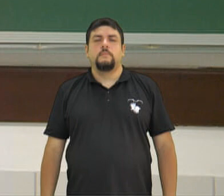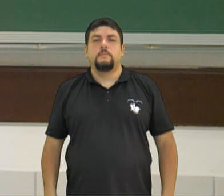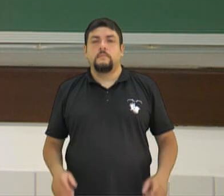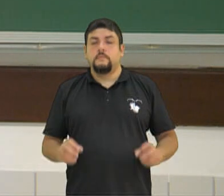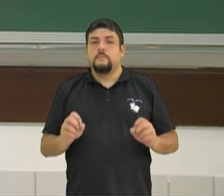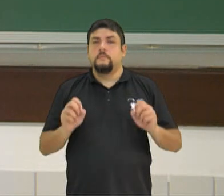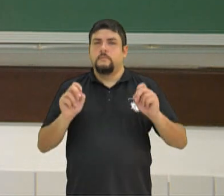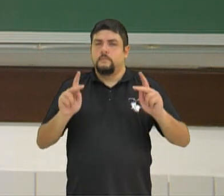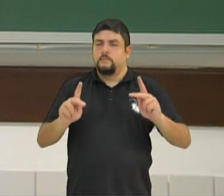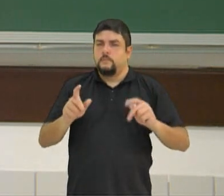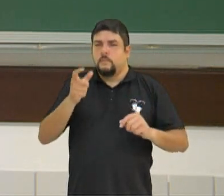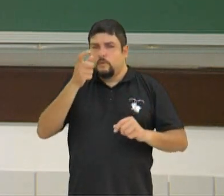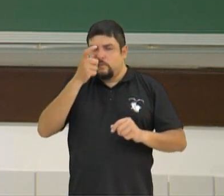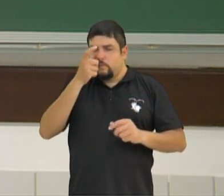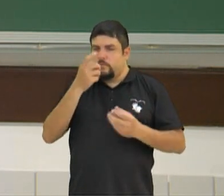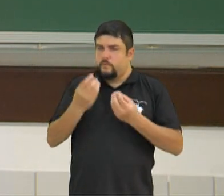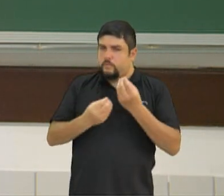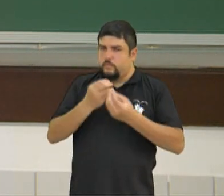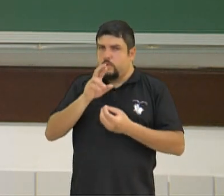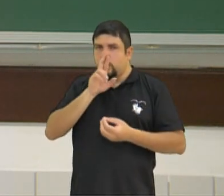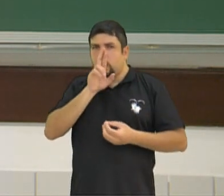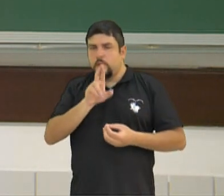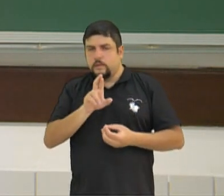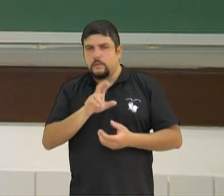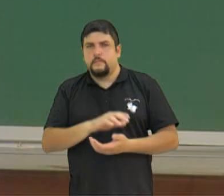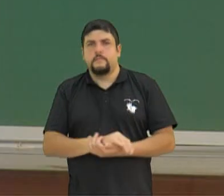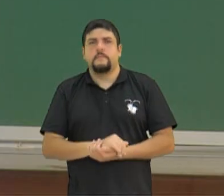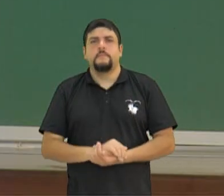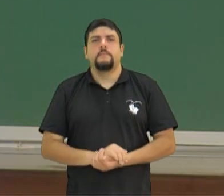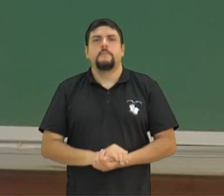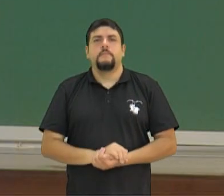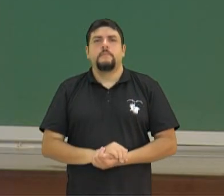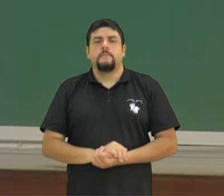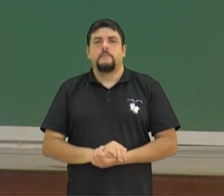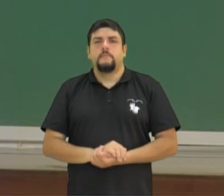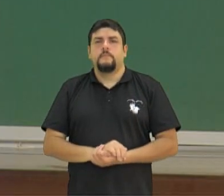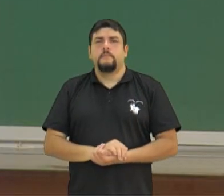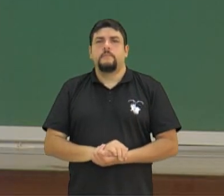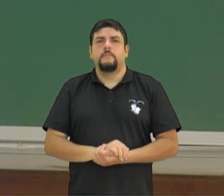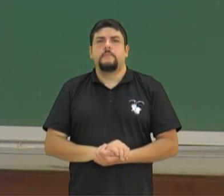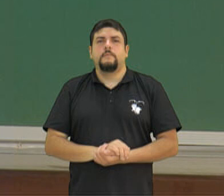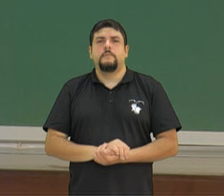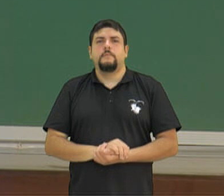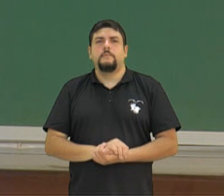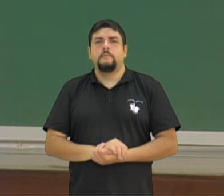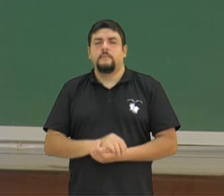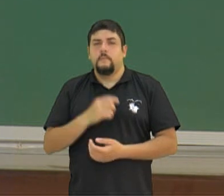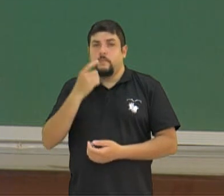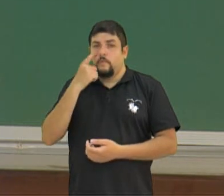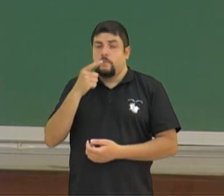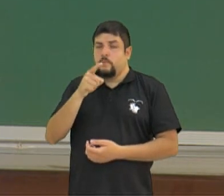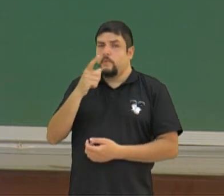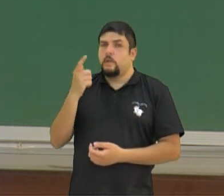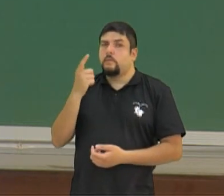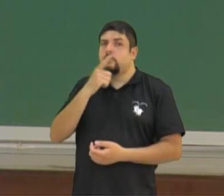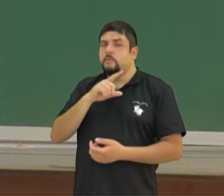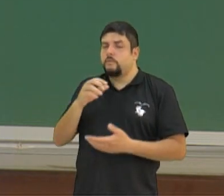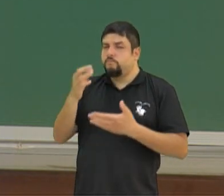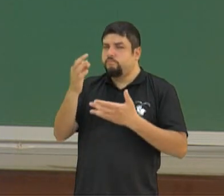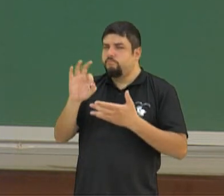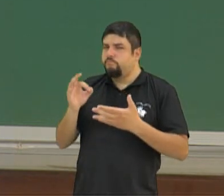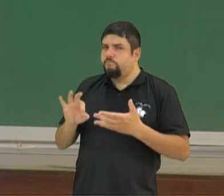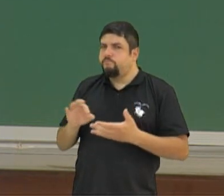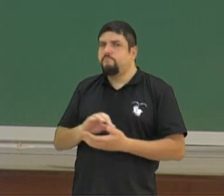Muy bien, chicos. Listo? A ver como se quedaram aí, tus respostas. Vamos ver se você acertou. Eu acredito que